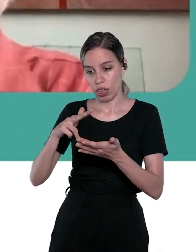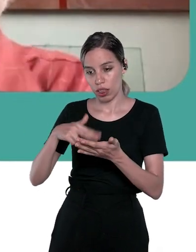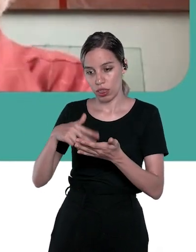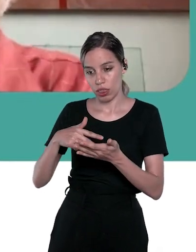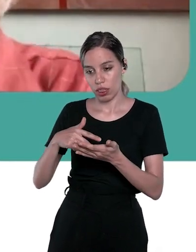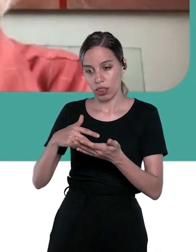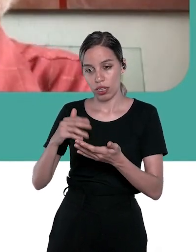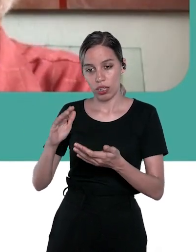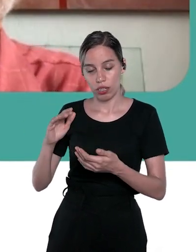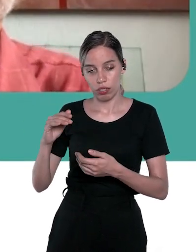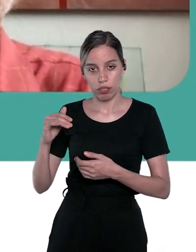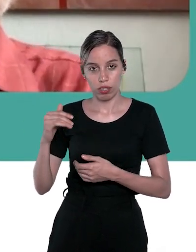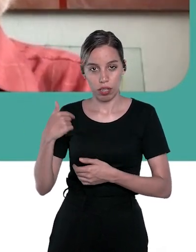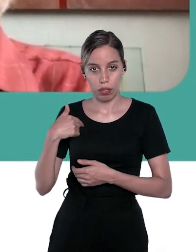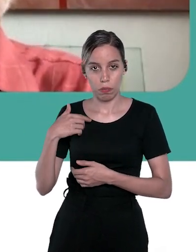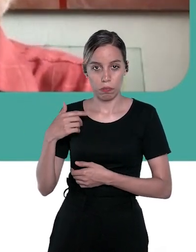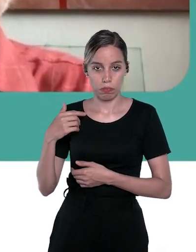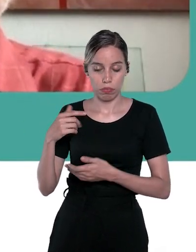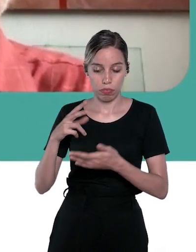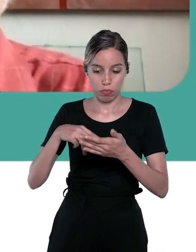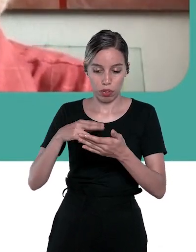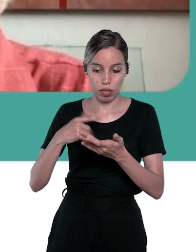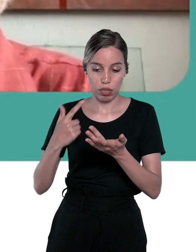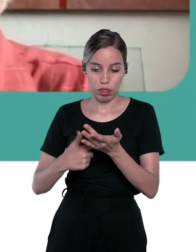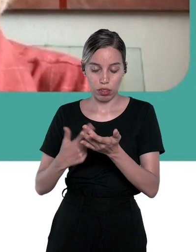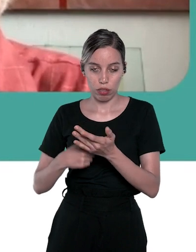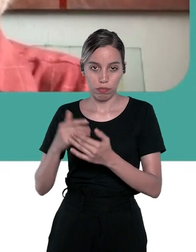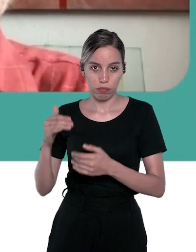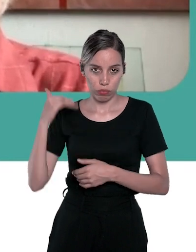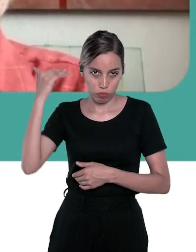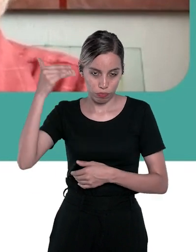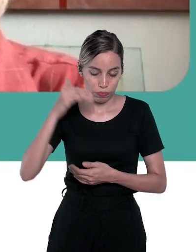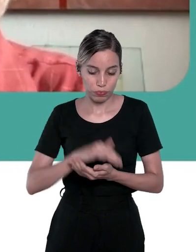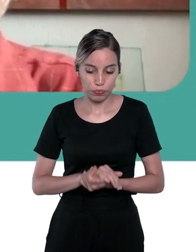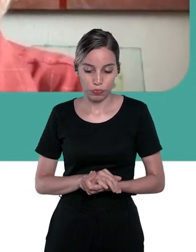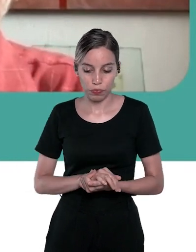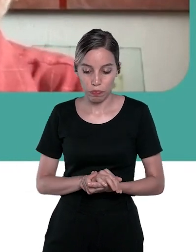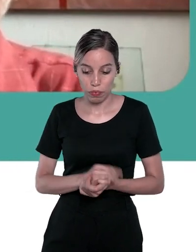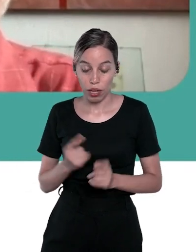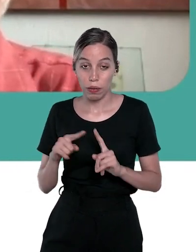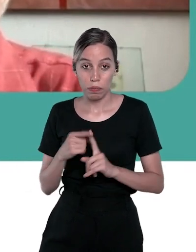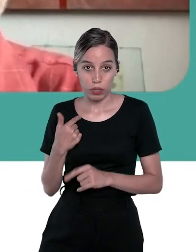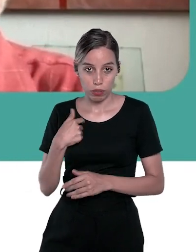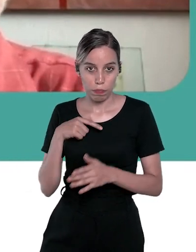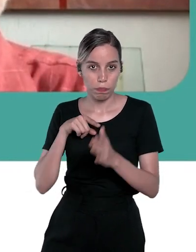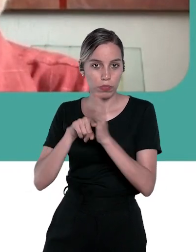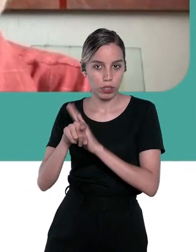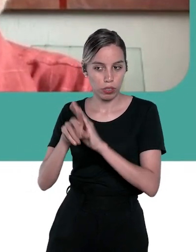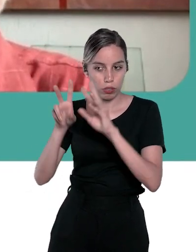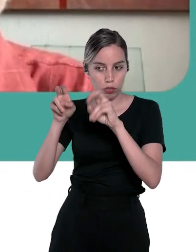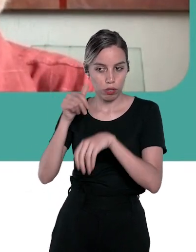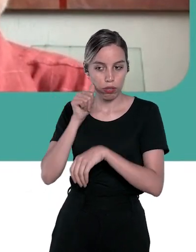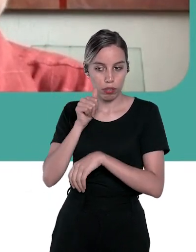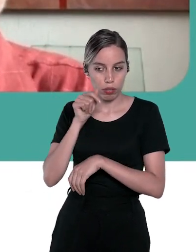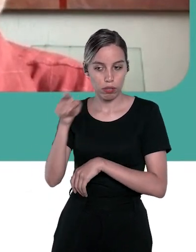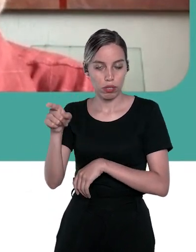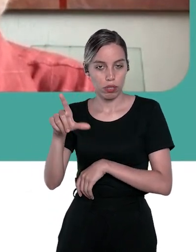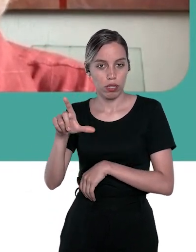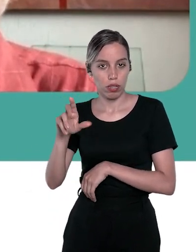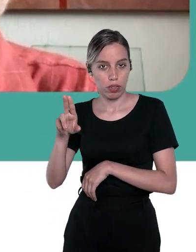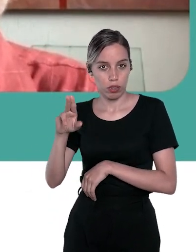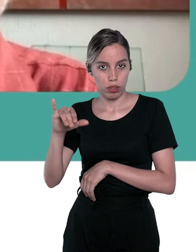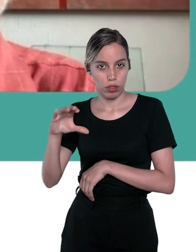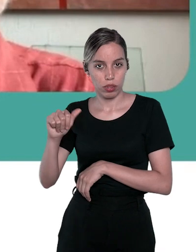literatura, digamos, mais adulta, né? Mas eu fui à Lúcia, a pesquisa sobre a Lúcia, fiquei 2